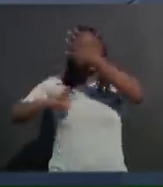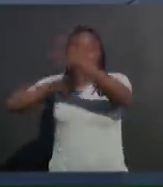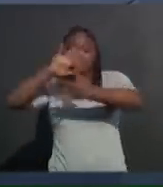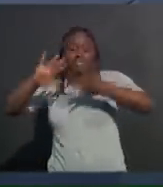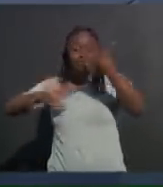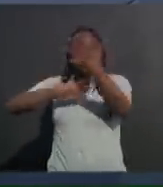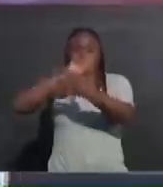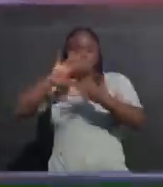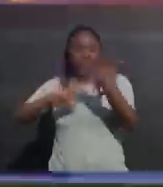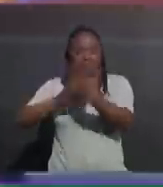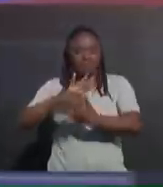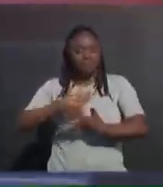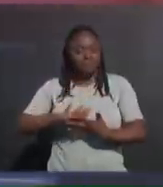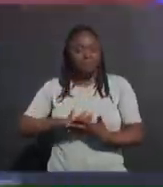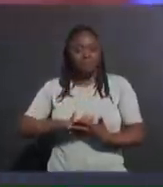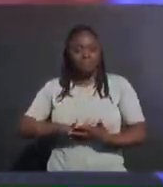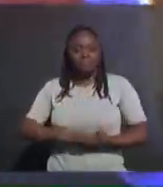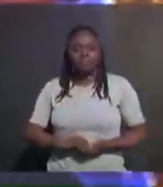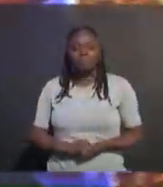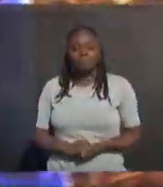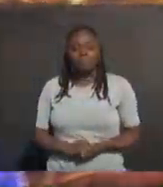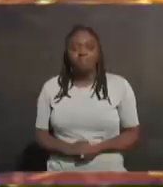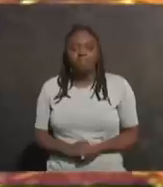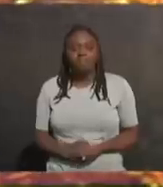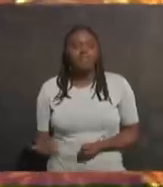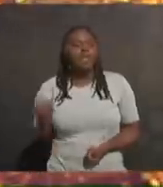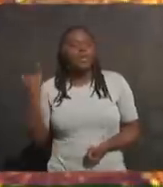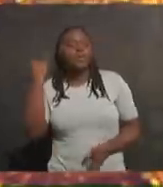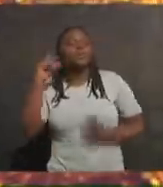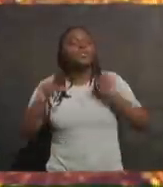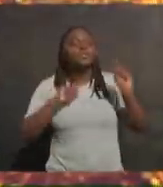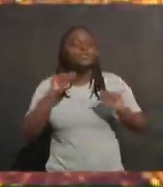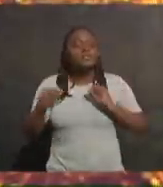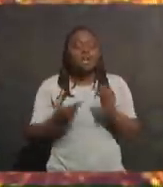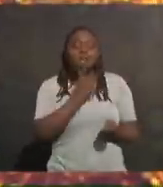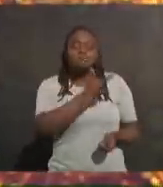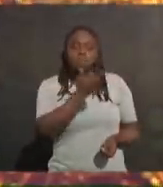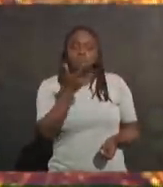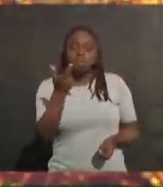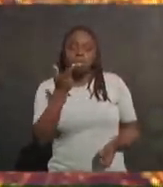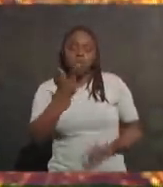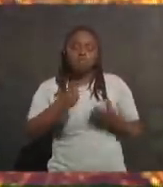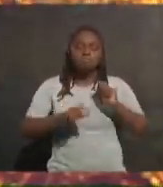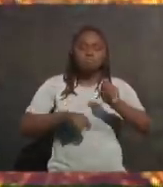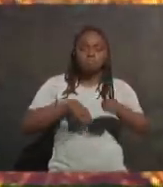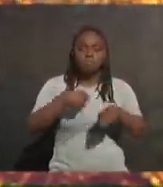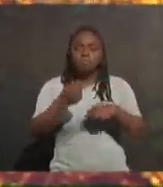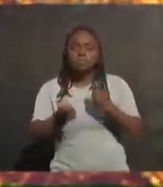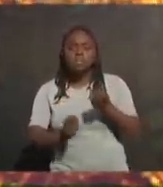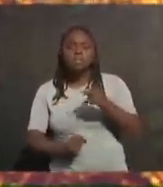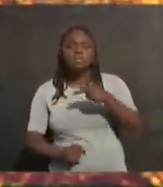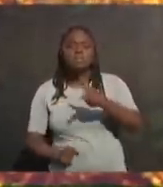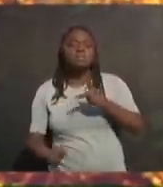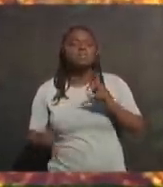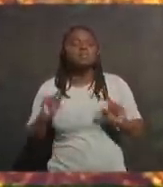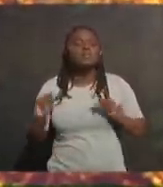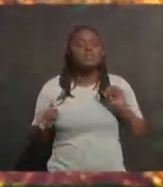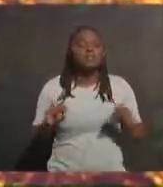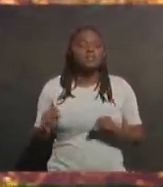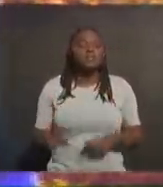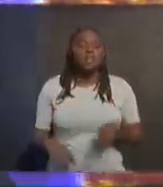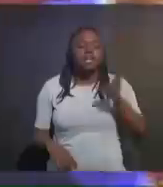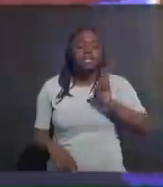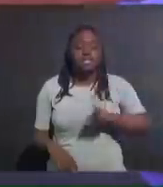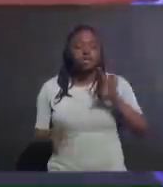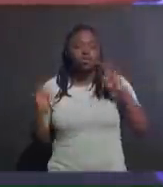fala demais. O ideal é fazer que as suas palavras sejam assim. Todo mundo